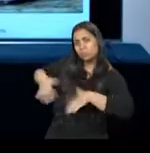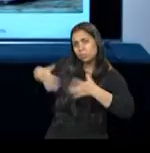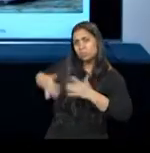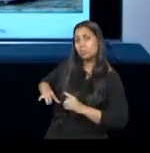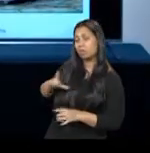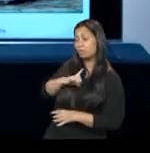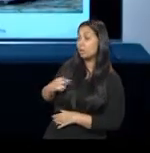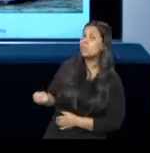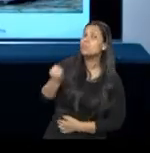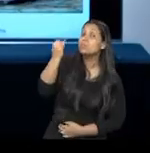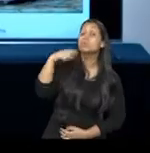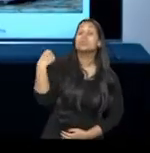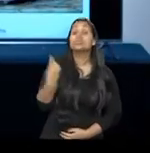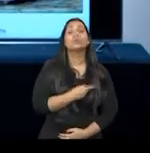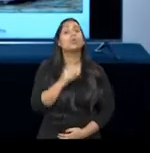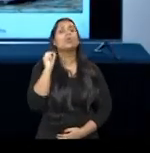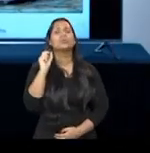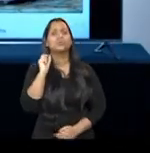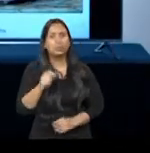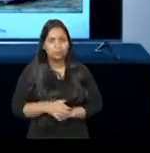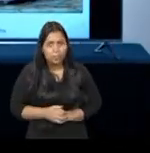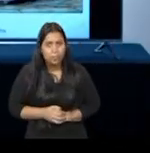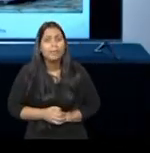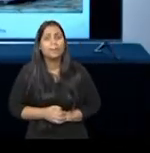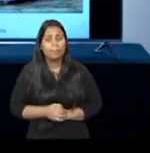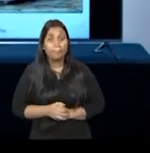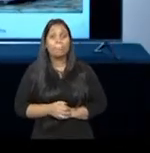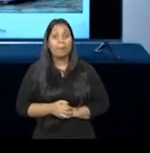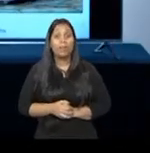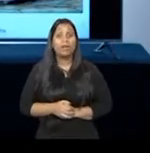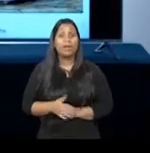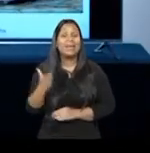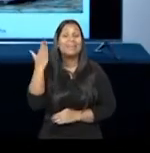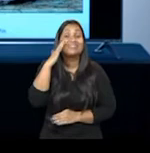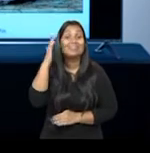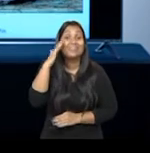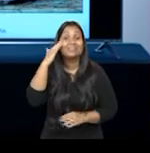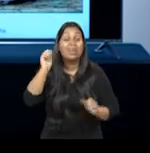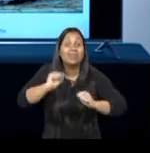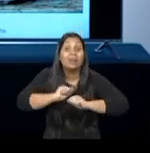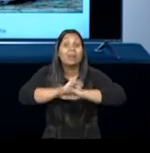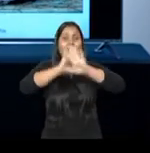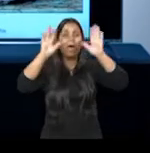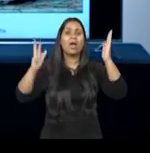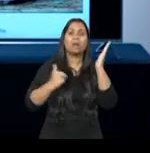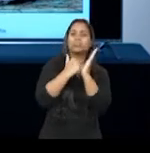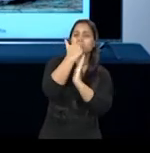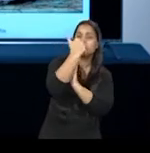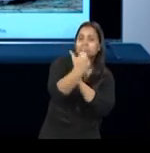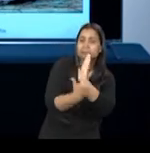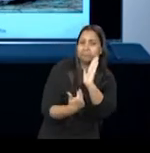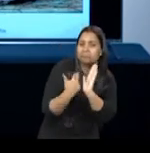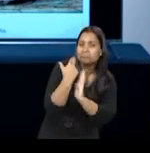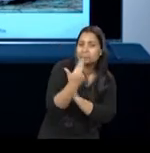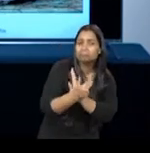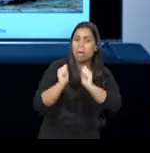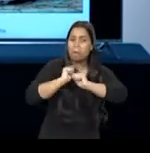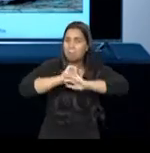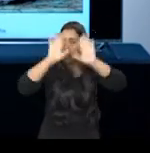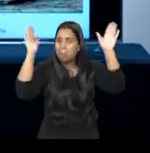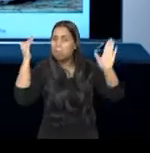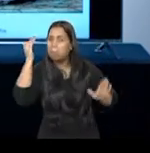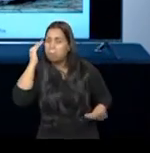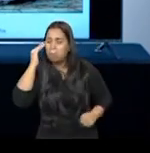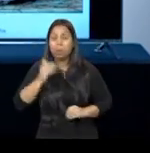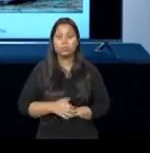É importante a gente cada vez mais estar trabalhando habilidades ali de conseguir interpretar as imagens e gráficos corretamente.